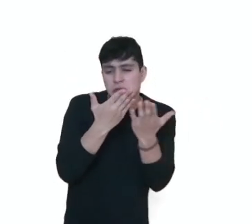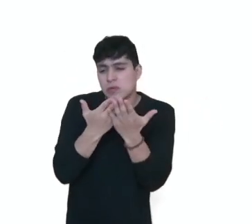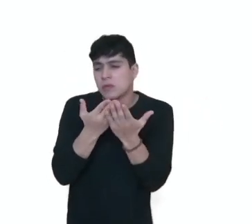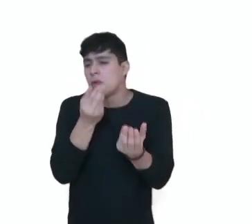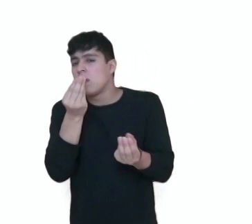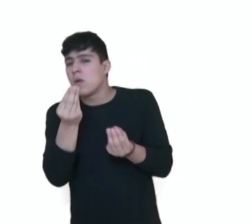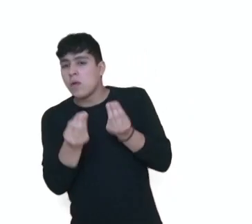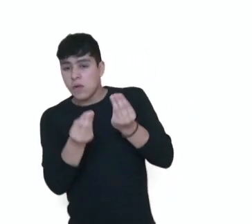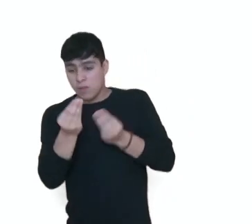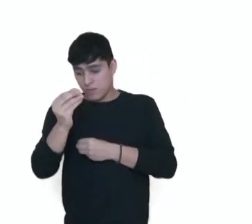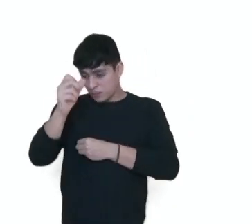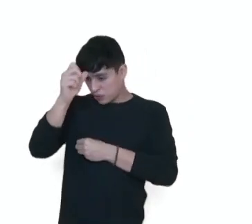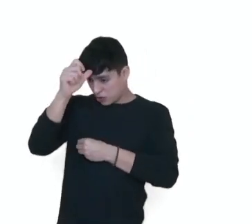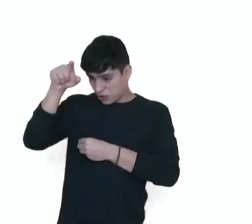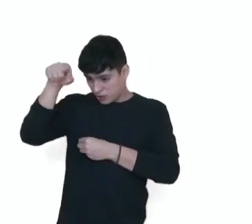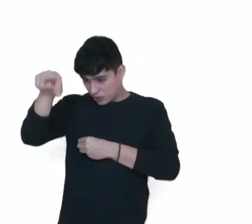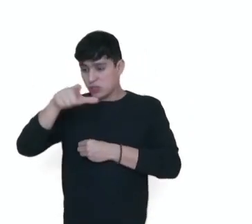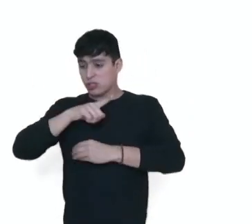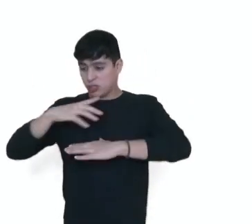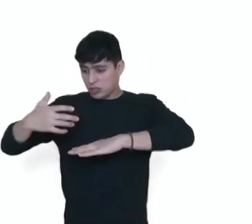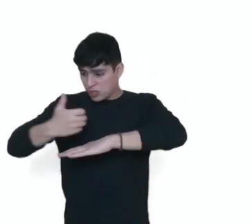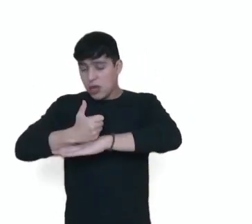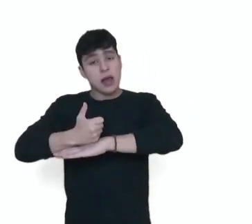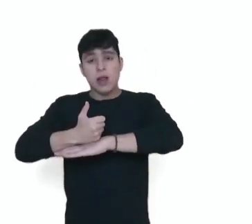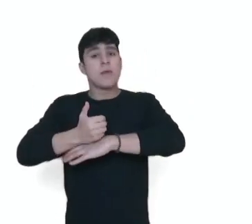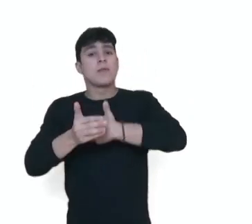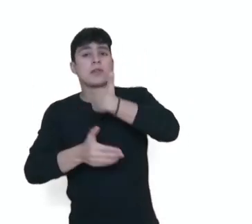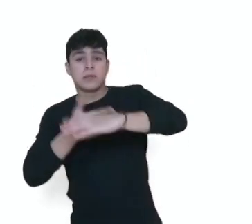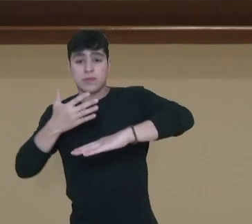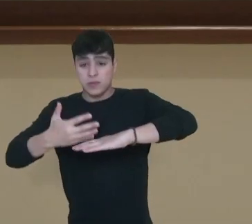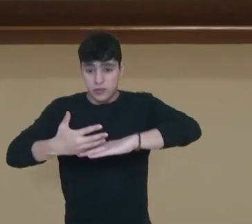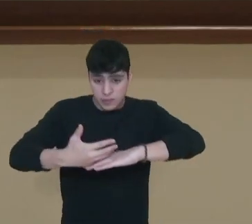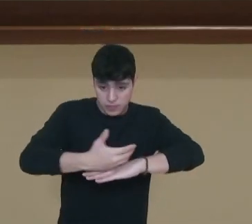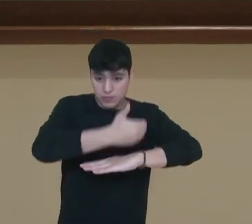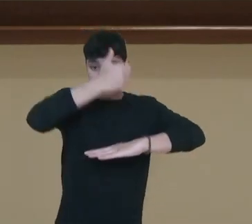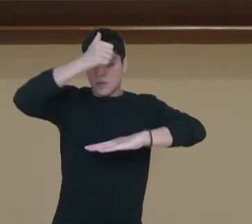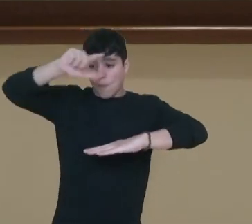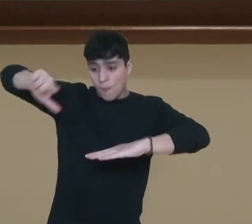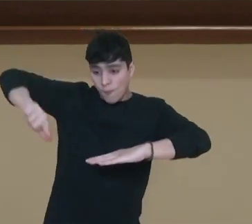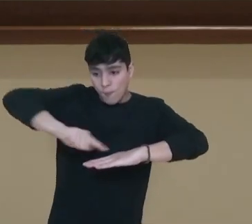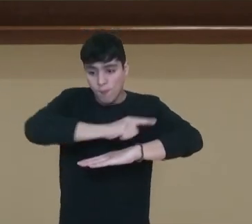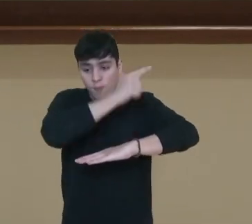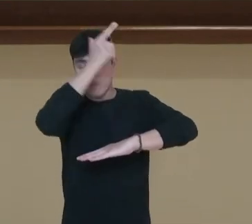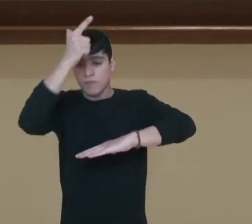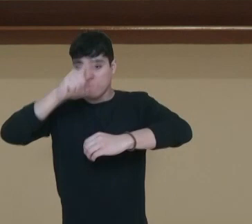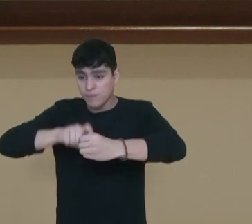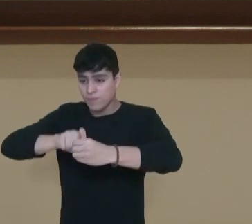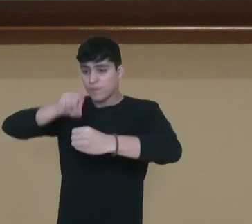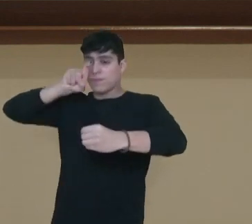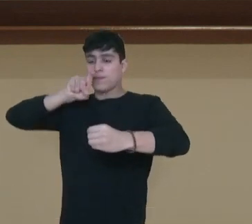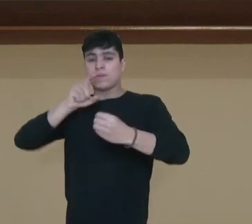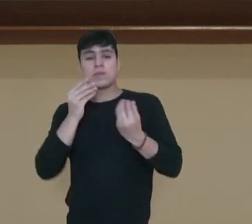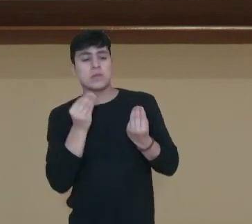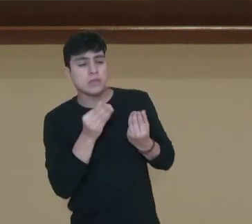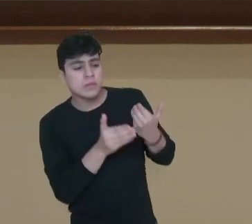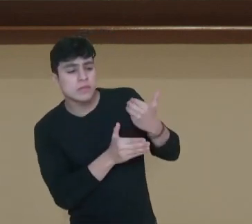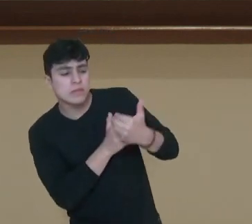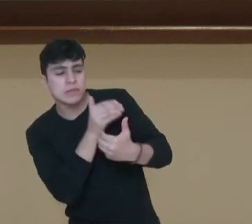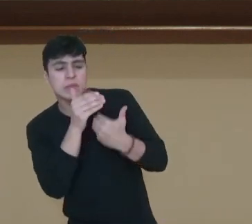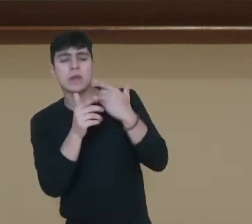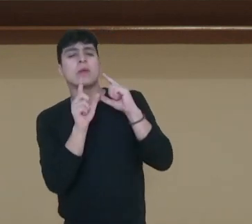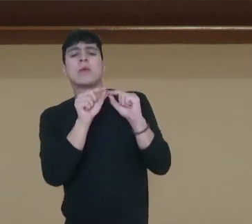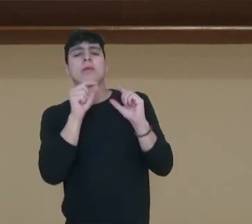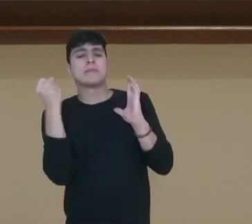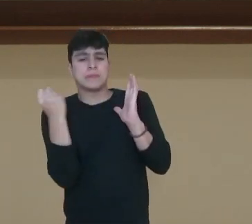da Índia e compreender o contexto e as disputas que marcaram todo esse processo. Bom, vamos retomar aí